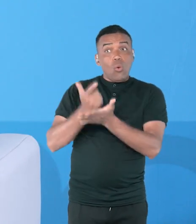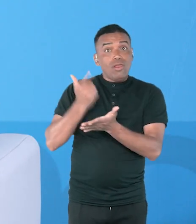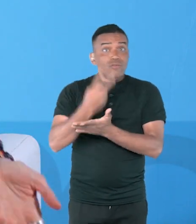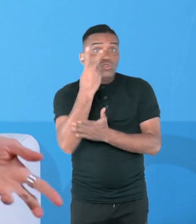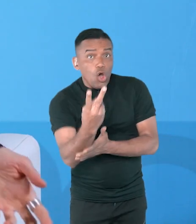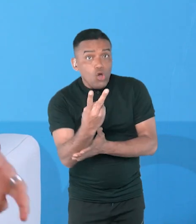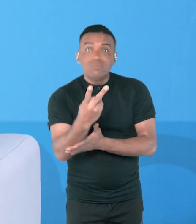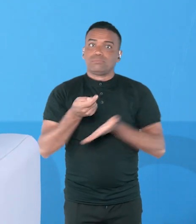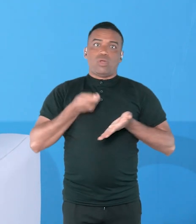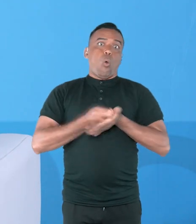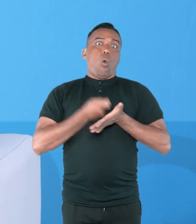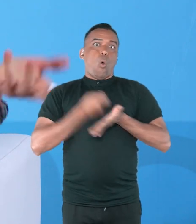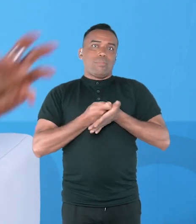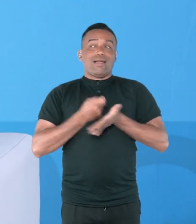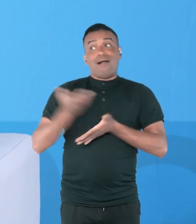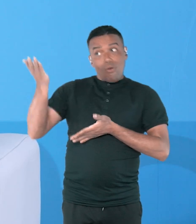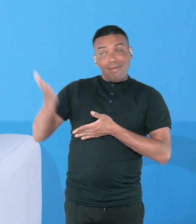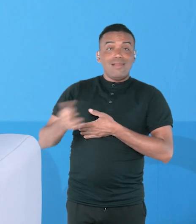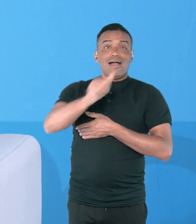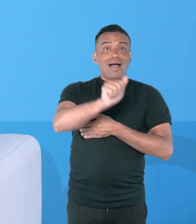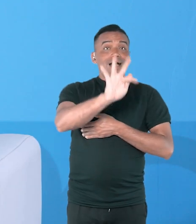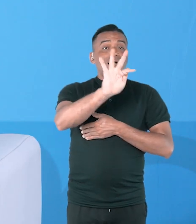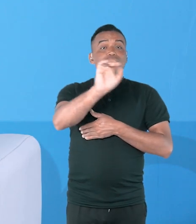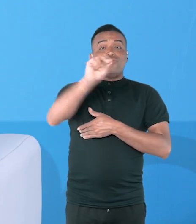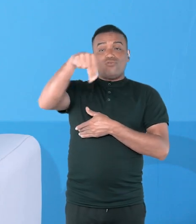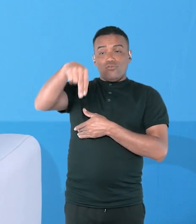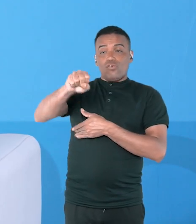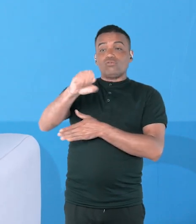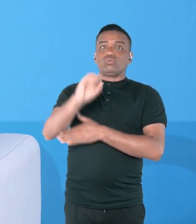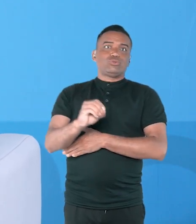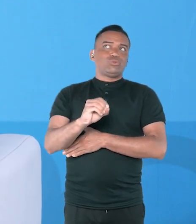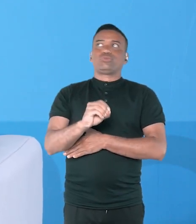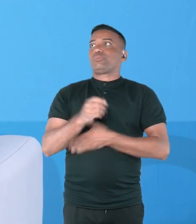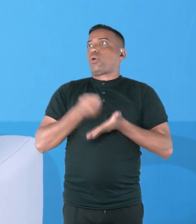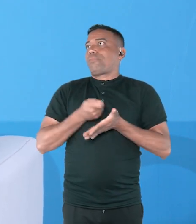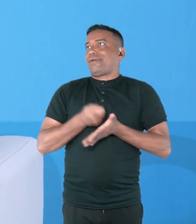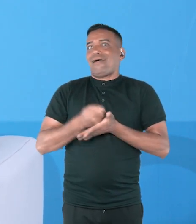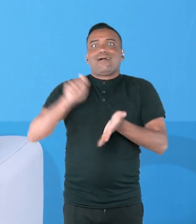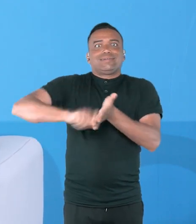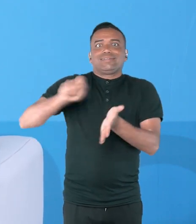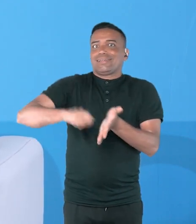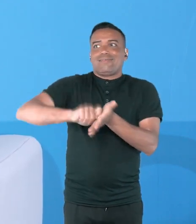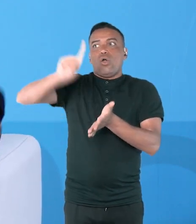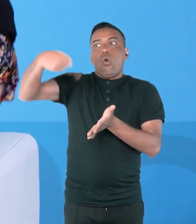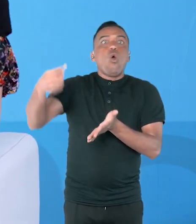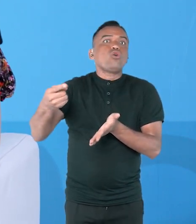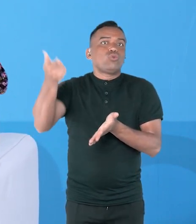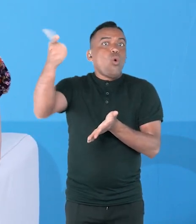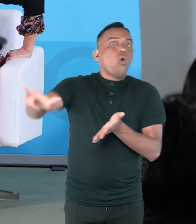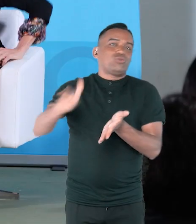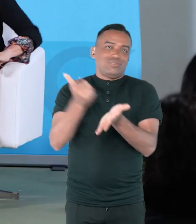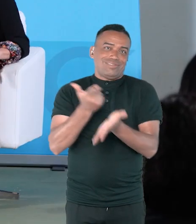editados também por Arma na Cabeça. E agora o Afonso está me botando uma arma na cabeça e pedindo a vocês todos que põem uma arma na minha cabeça para eu escrever o